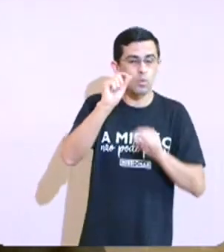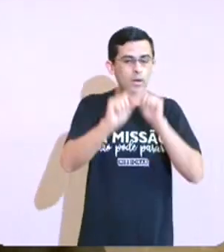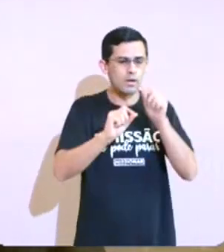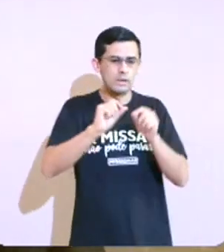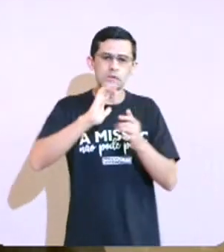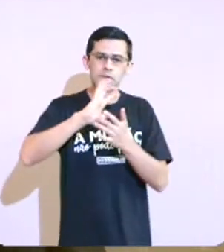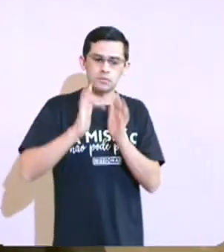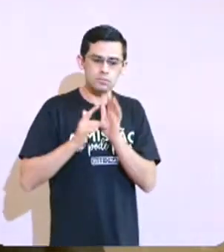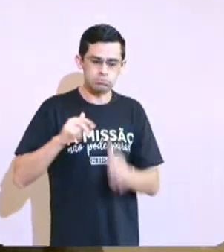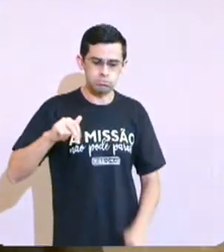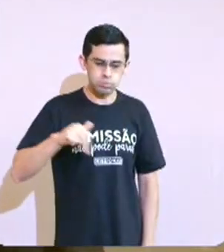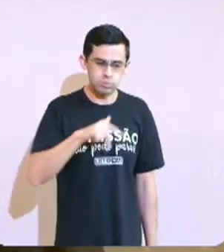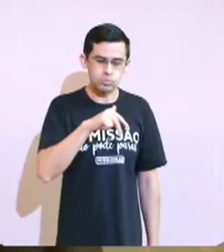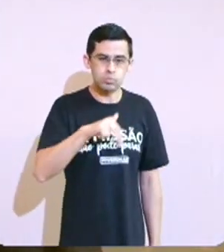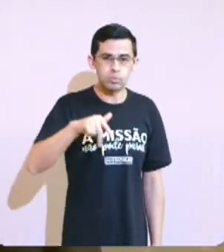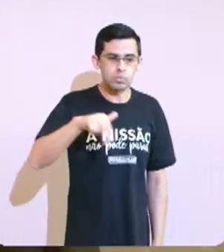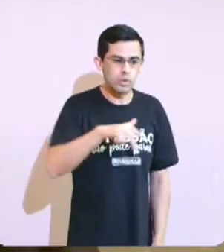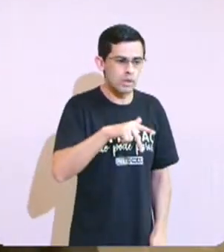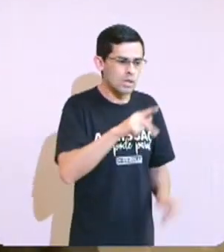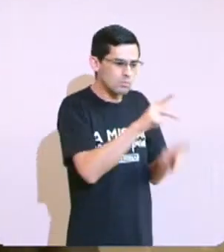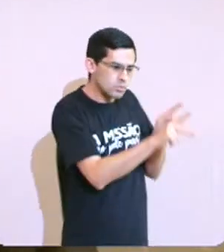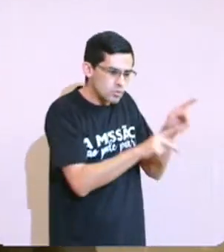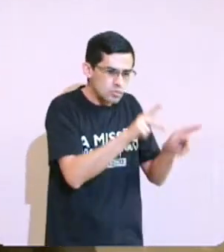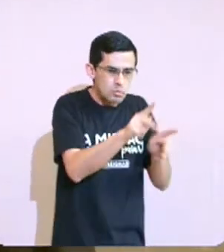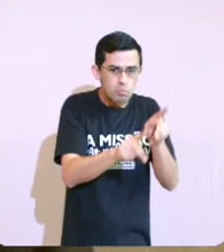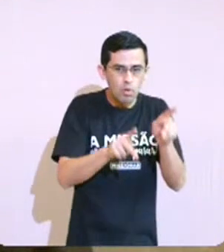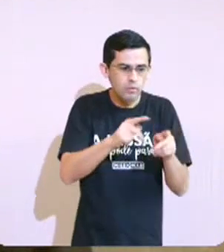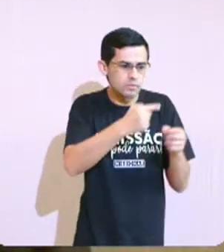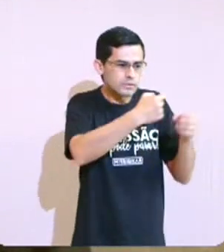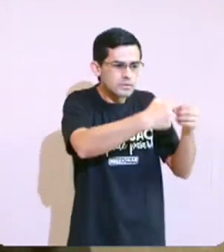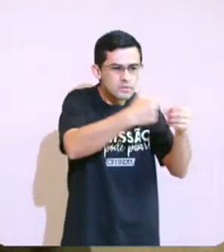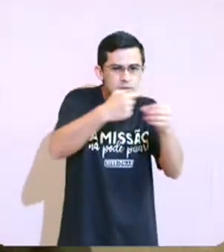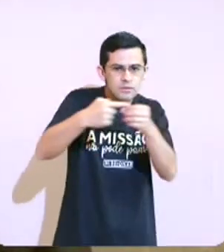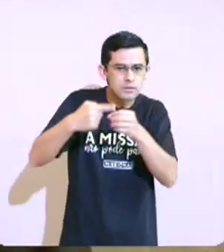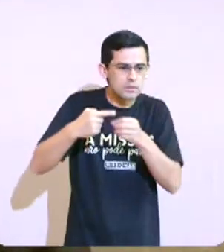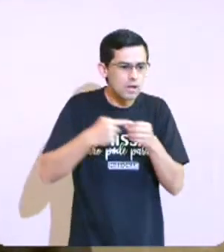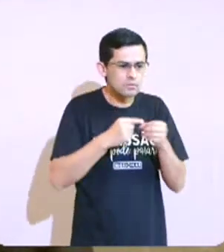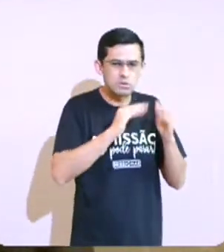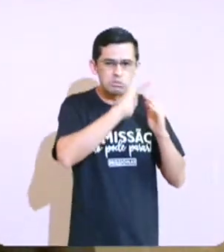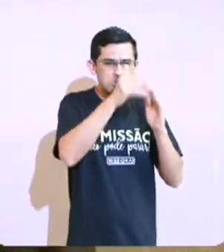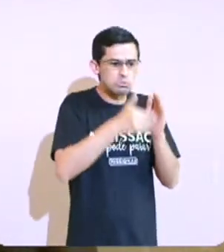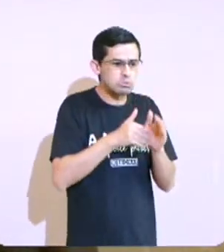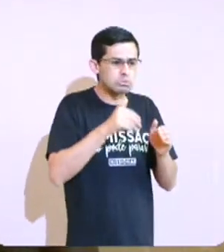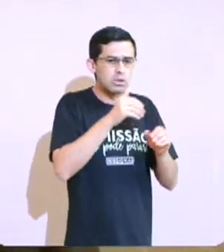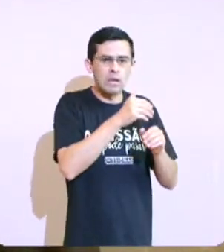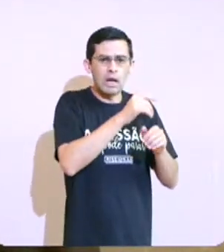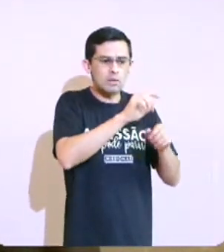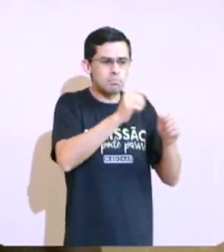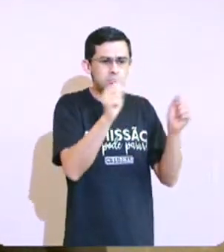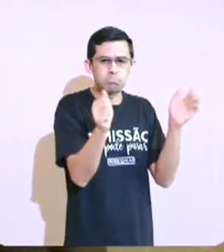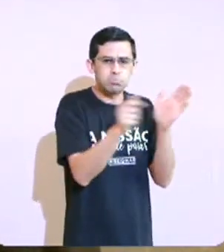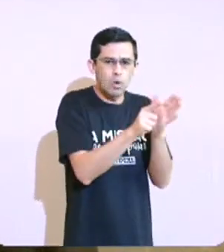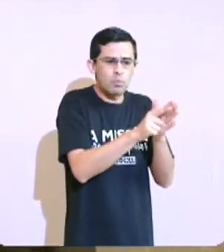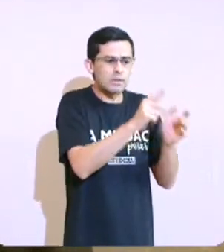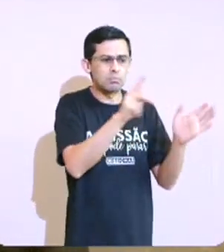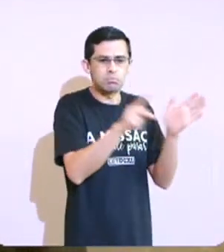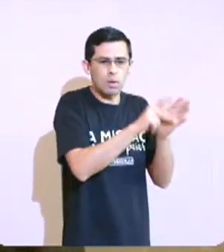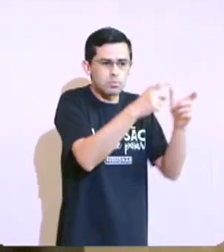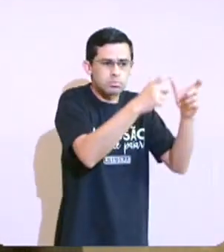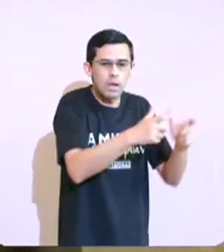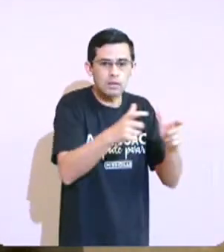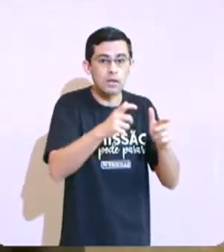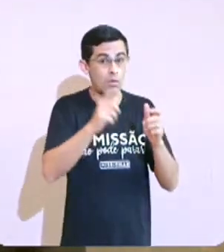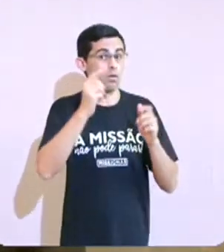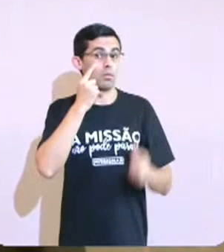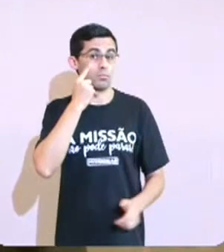Jesus caminhando pelos povoados, cidades e vilas da Galileia. Observe